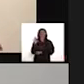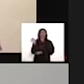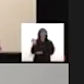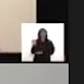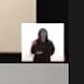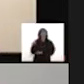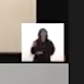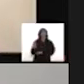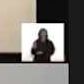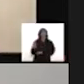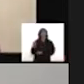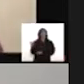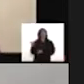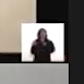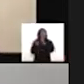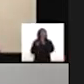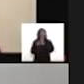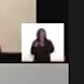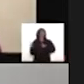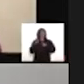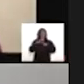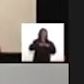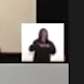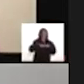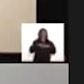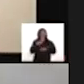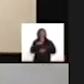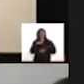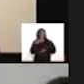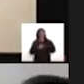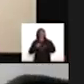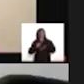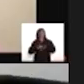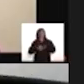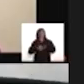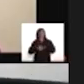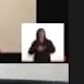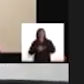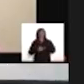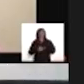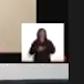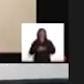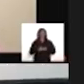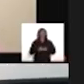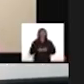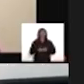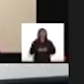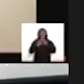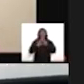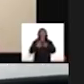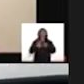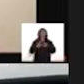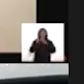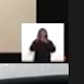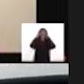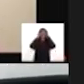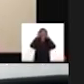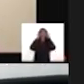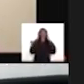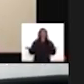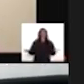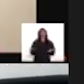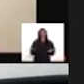passa-se a primeira sessão extraordinária do dia 13 de abril de 2021. Em regime de urgência, em continuação